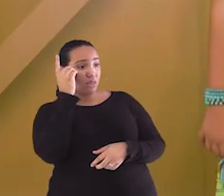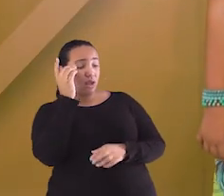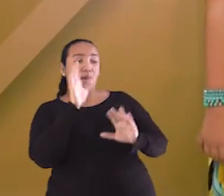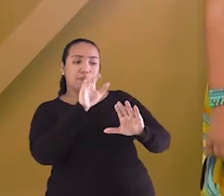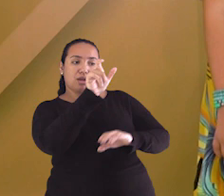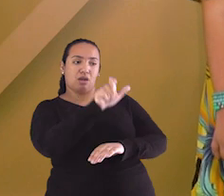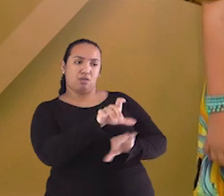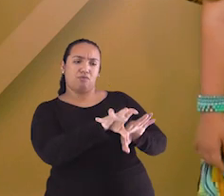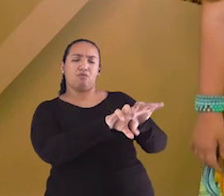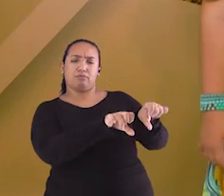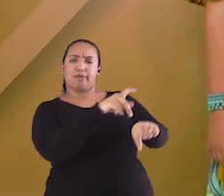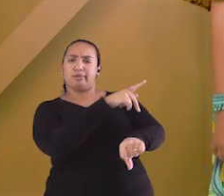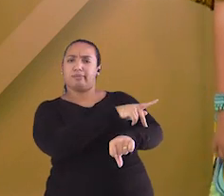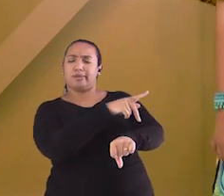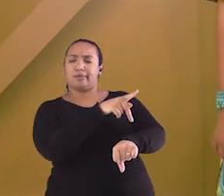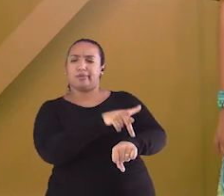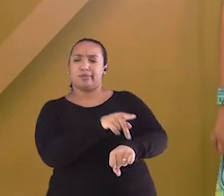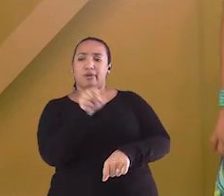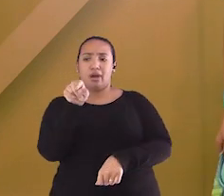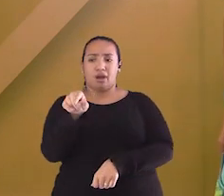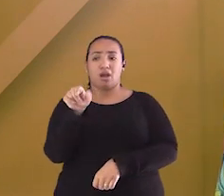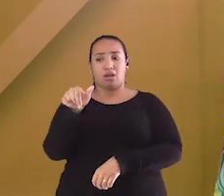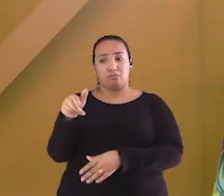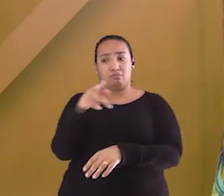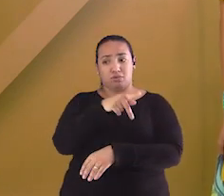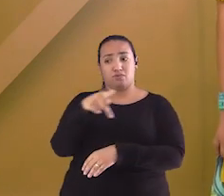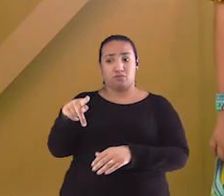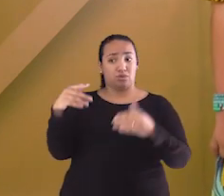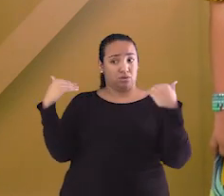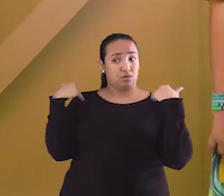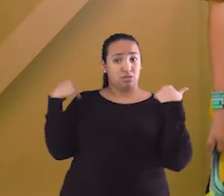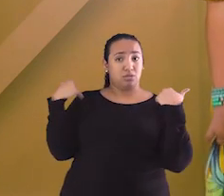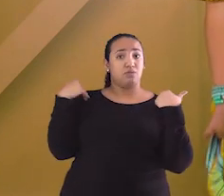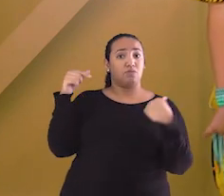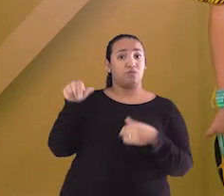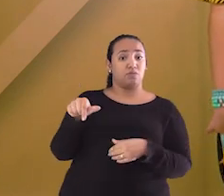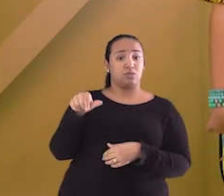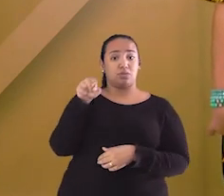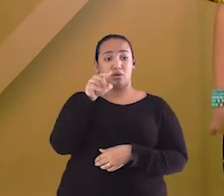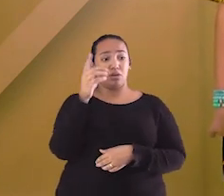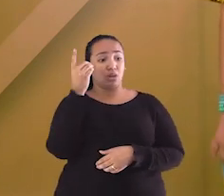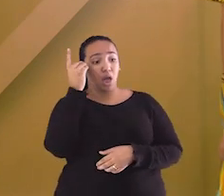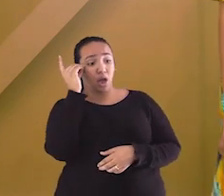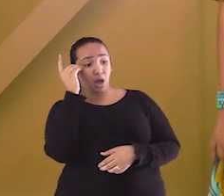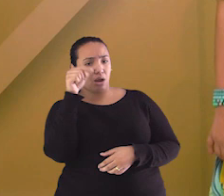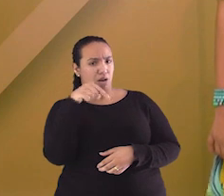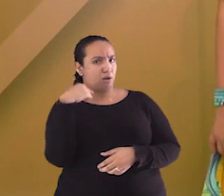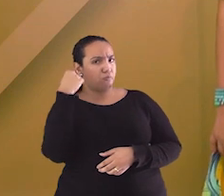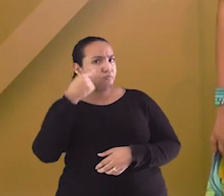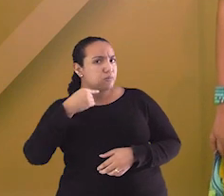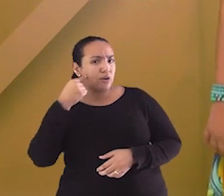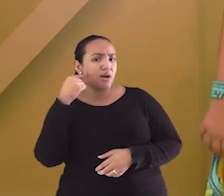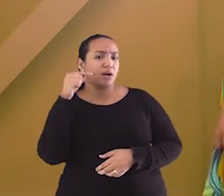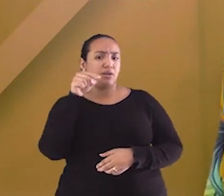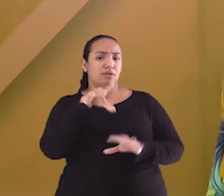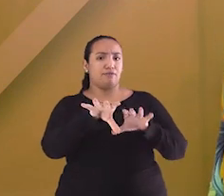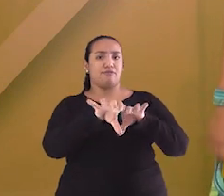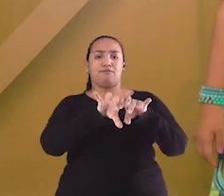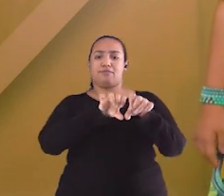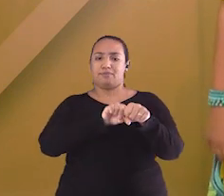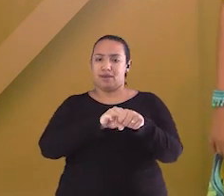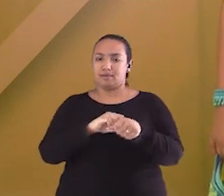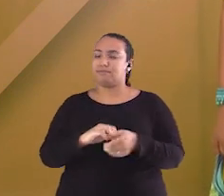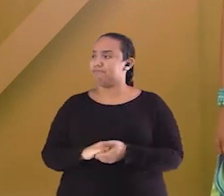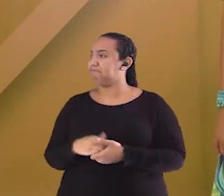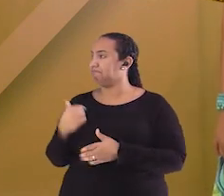pedagoga. Ela é síndrome de Down, mas ela é uma professora de educação física. Ela é uma síndrome de Down e daí ela é uma advogada. Eu